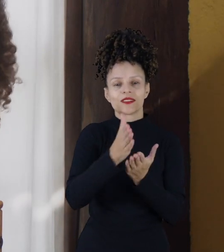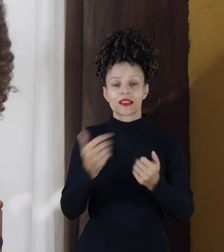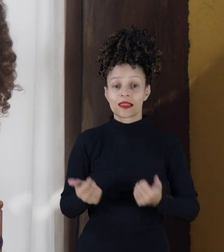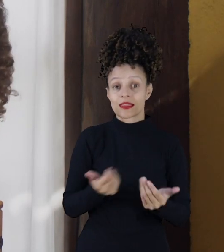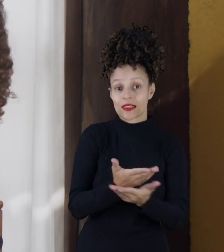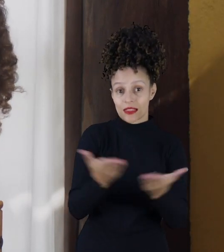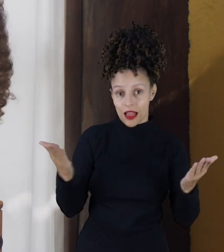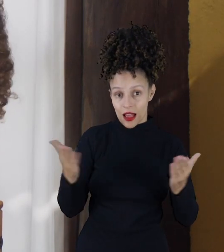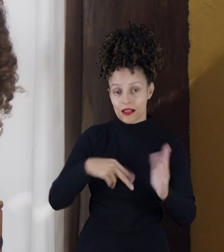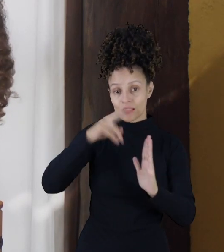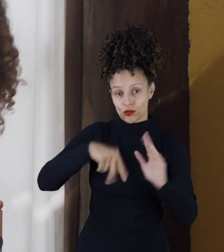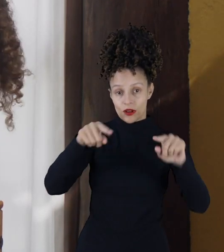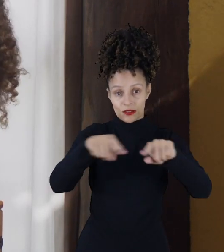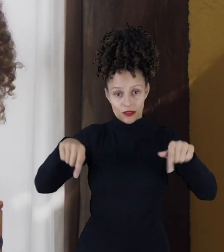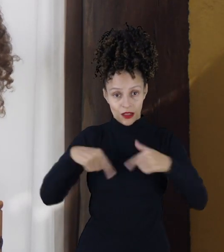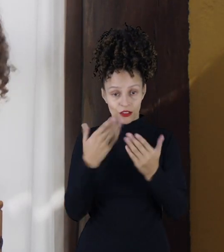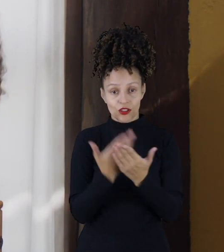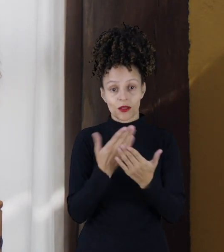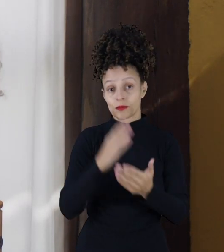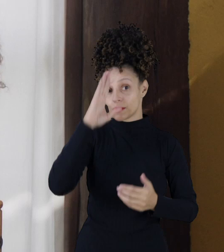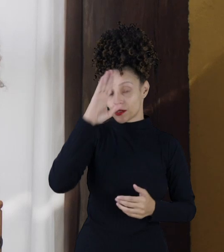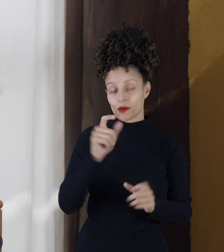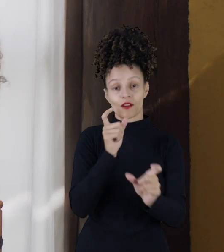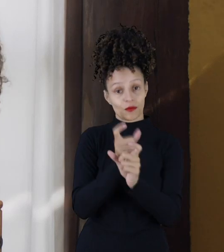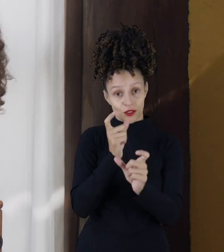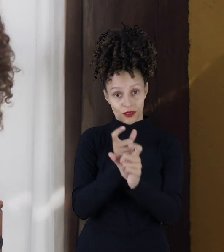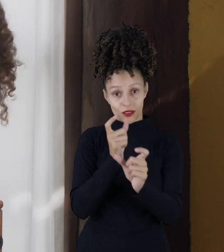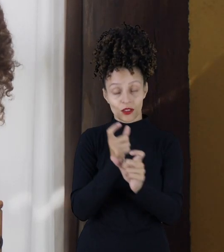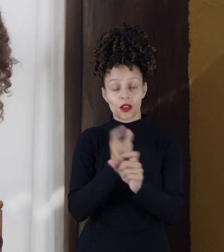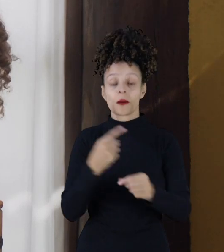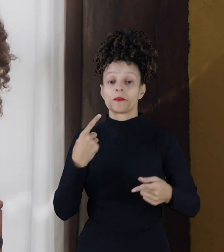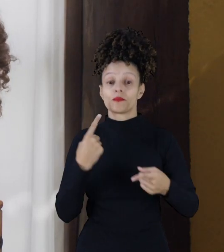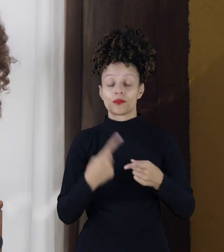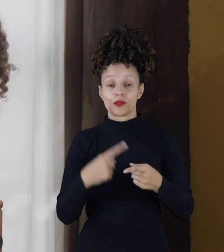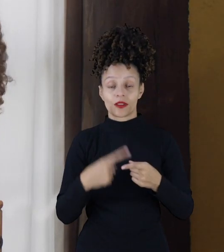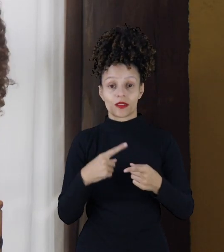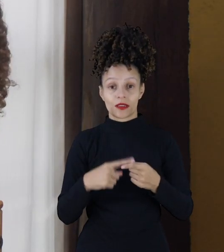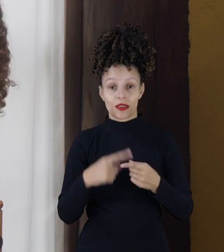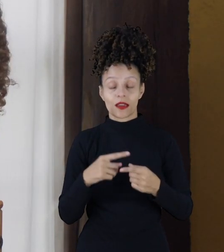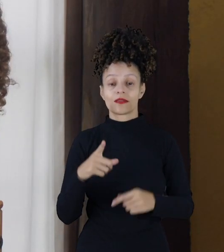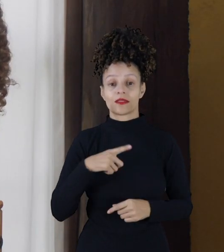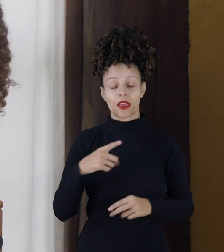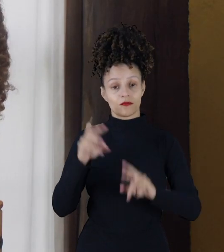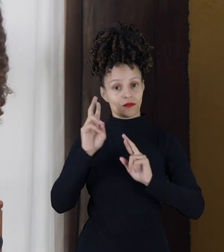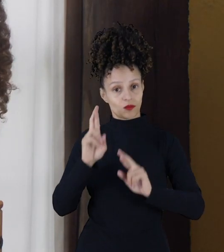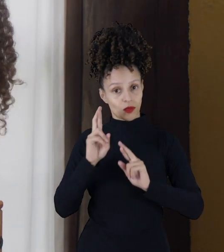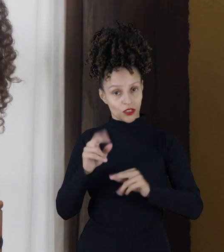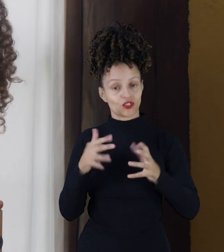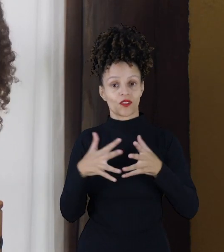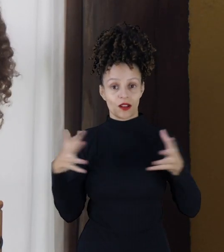nós temos com trazer a leitura para a sala de aula, principalmente na alfabetização. Porque há